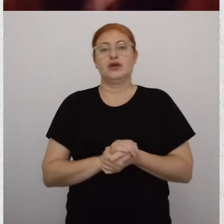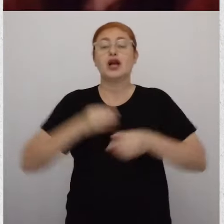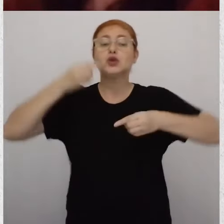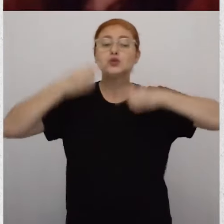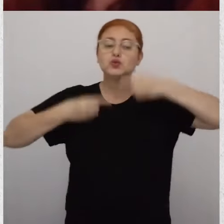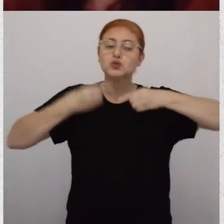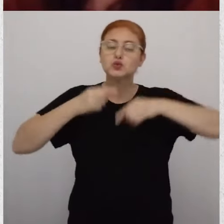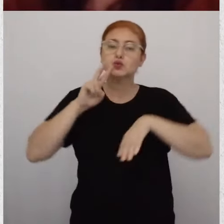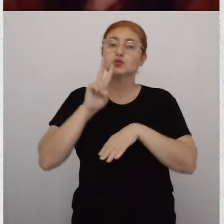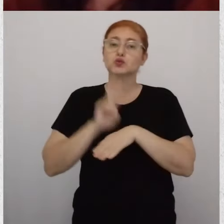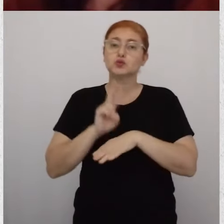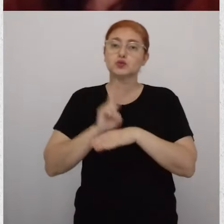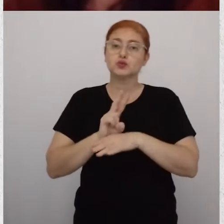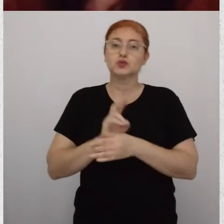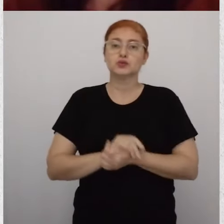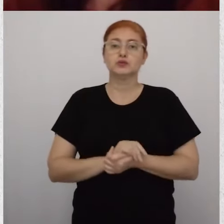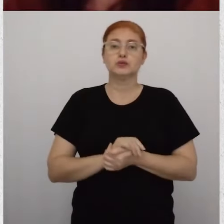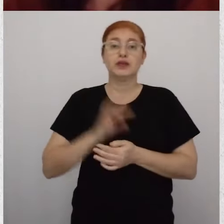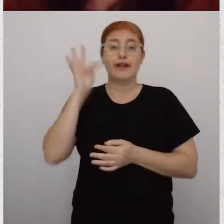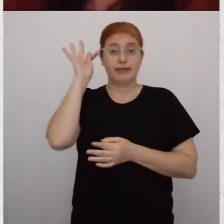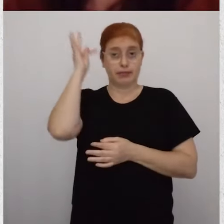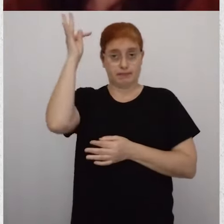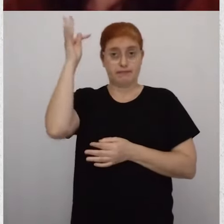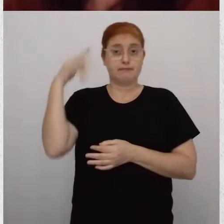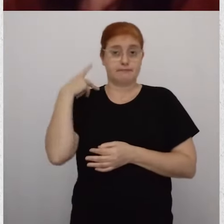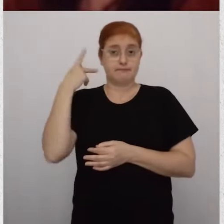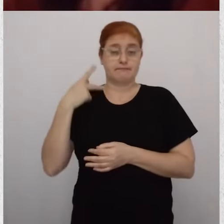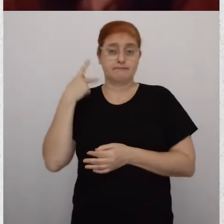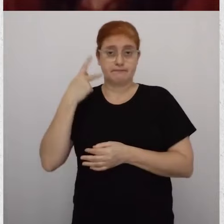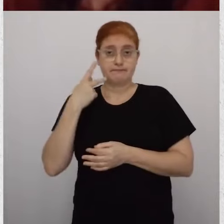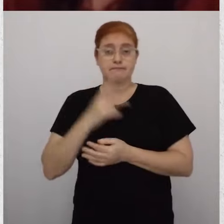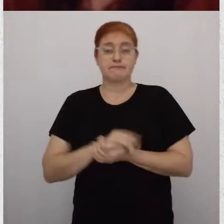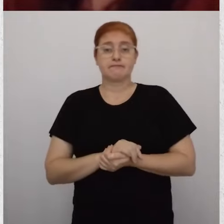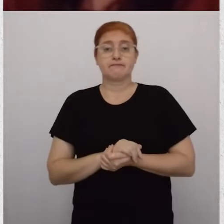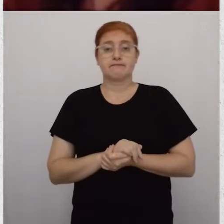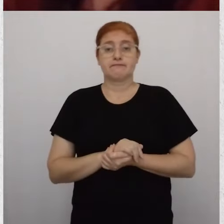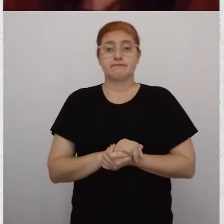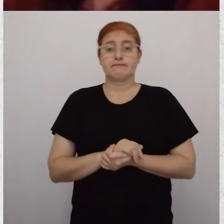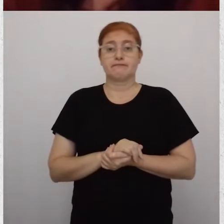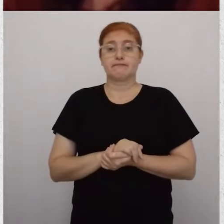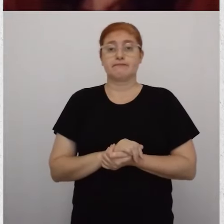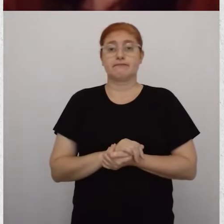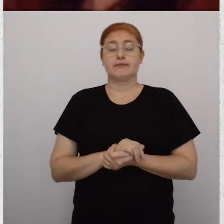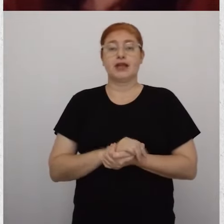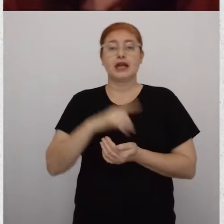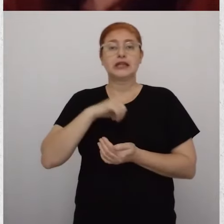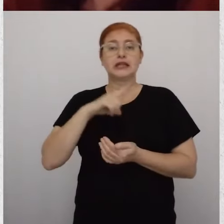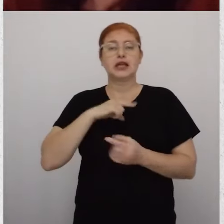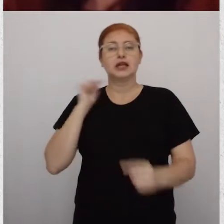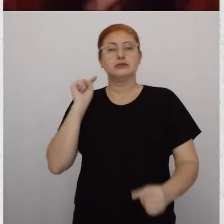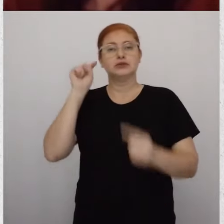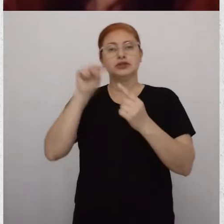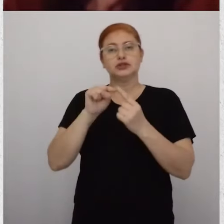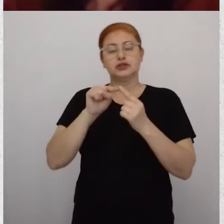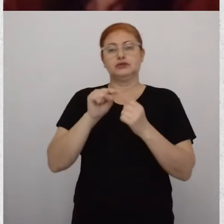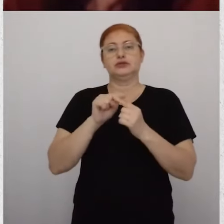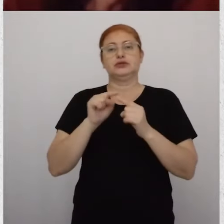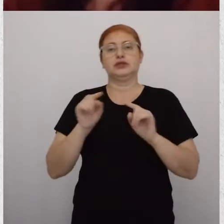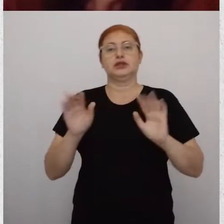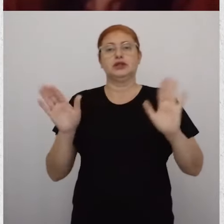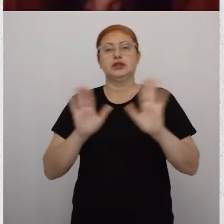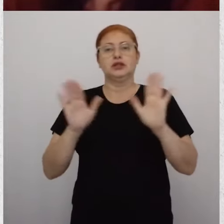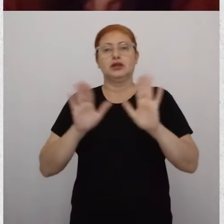sobre cuidado na teoria política, ela parte da seguinte ideia, assim, não é uma concepção de